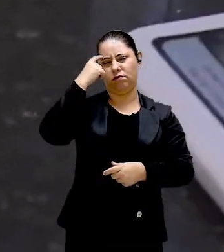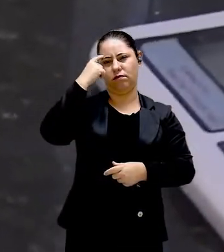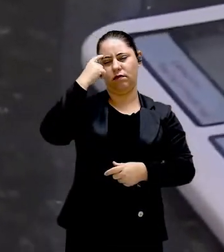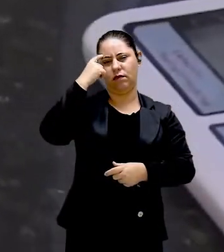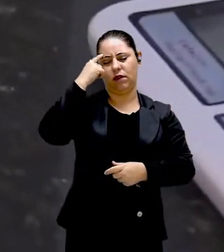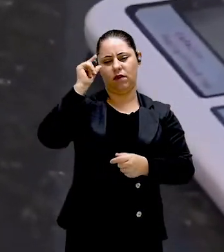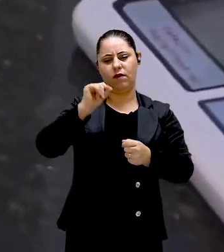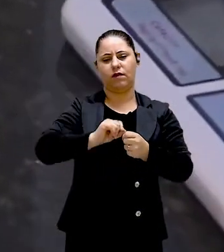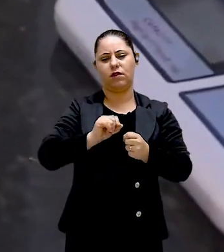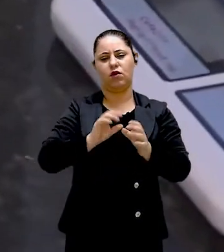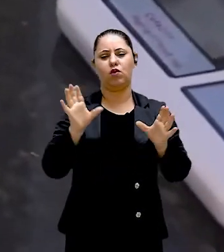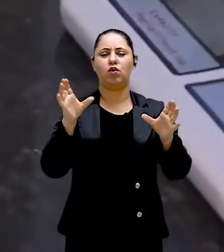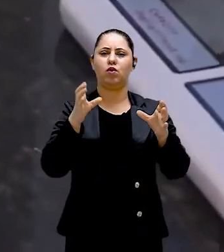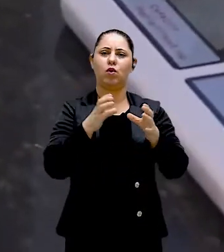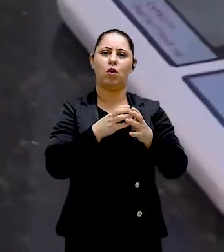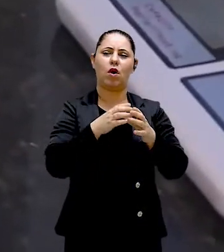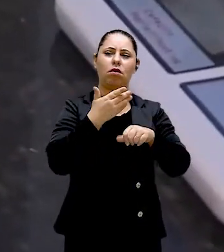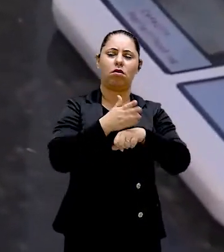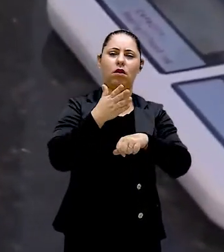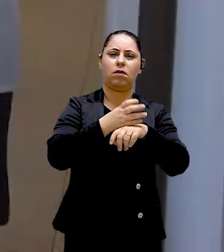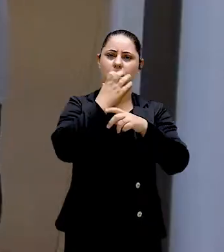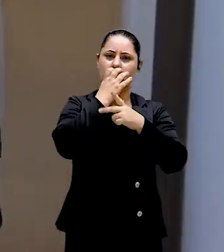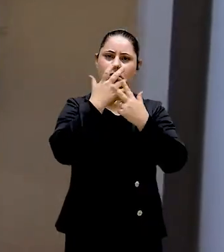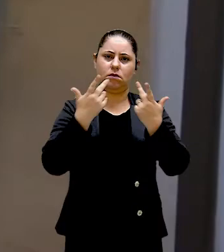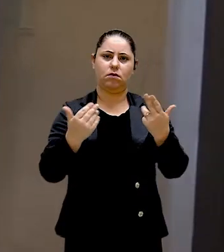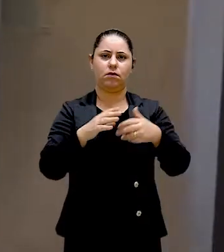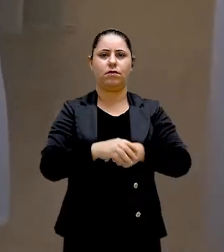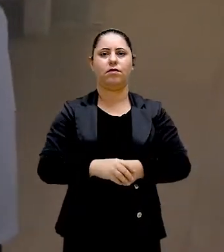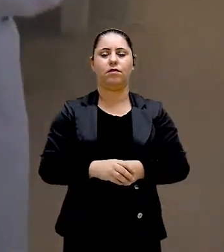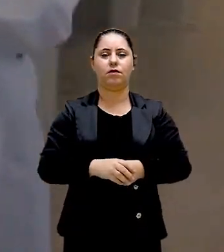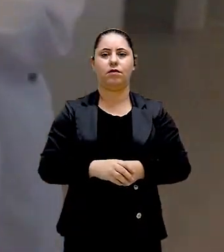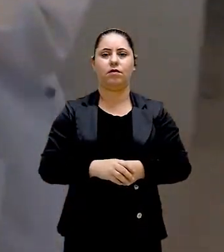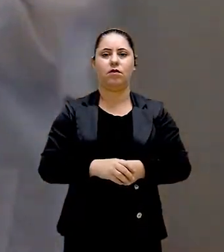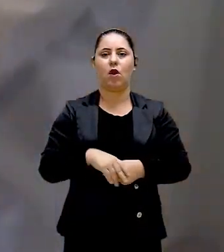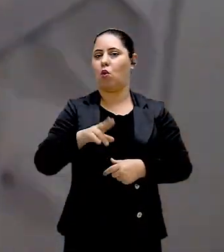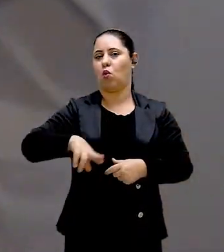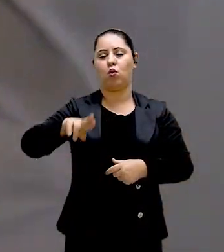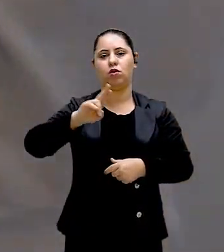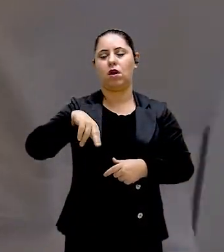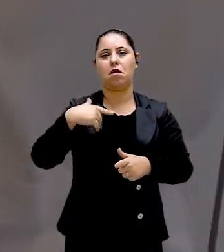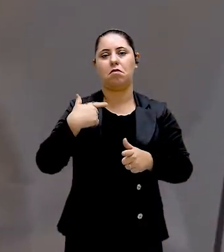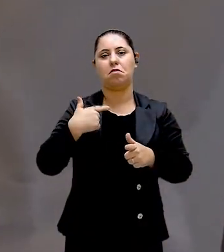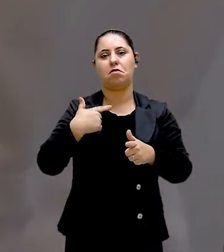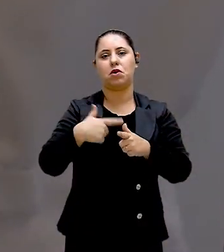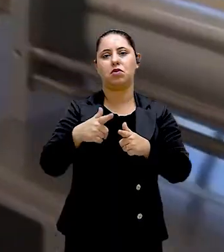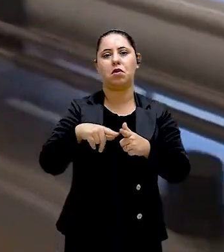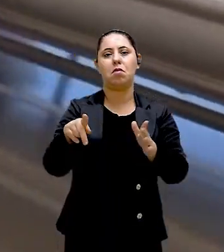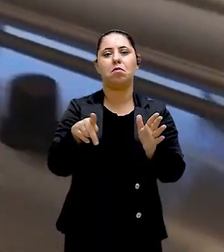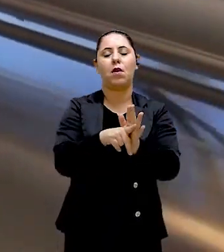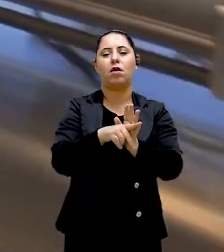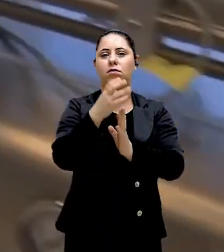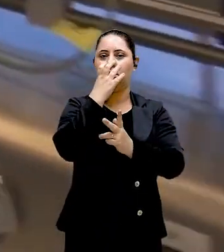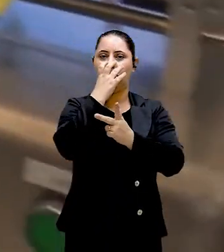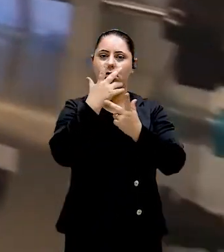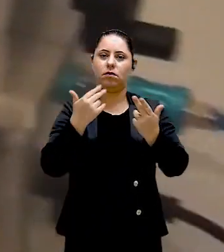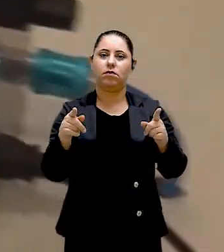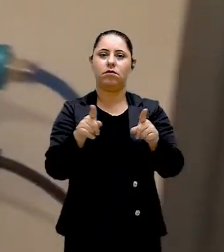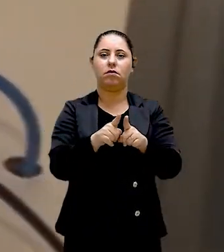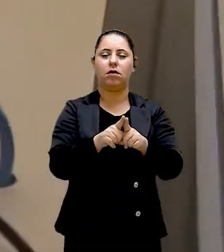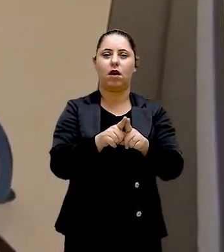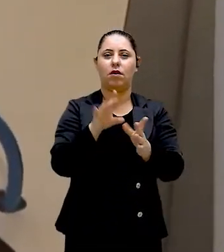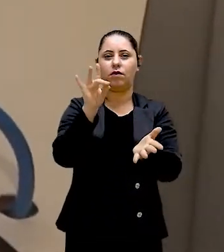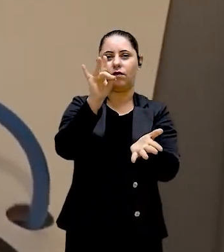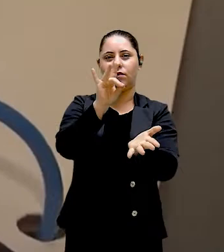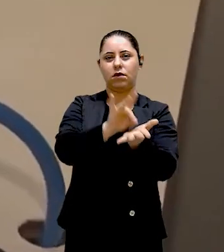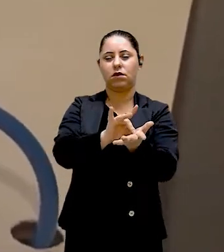testes em animais e nem usar produtos derivados de animais também. Na verdade, é um